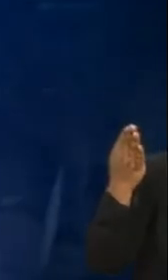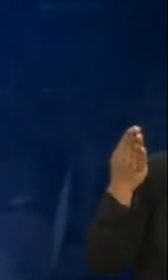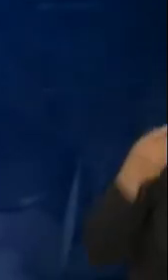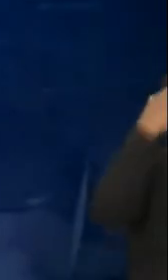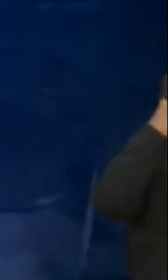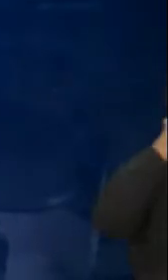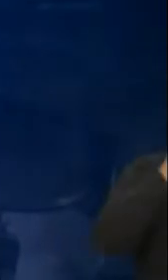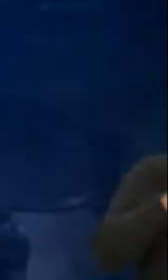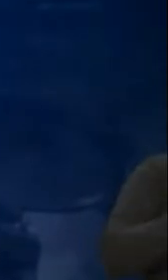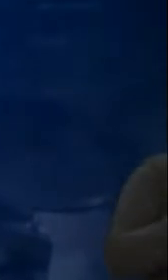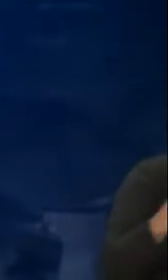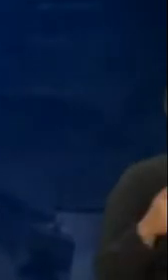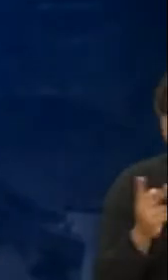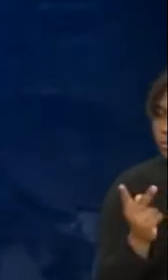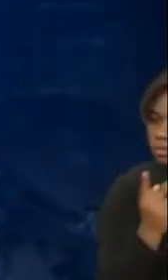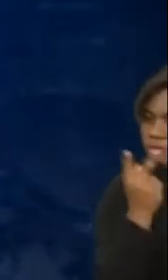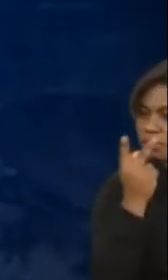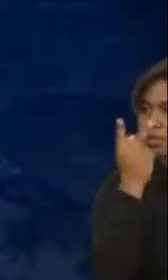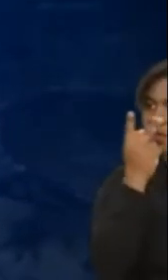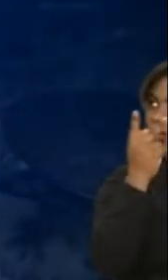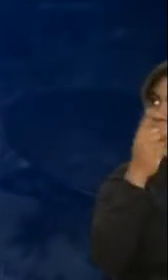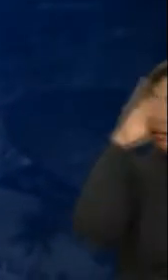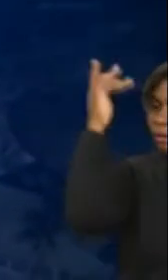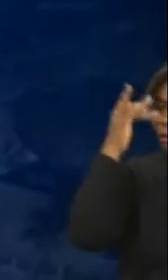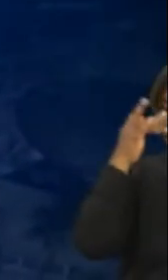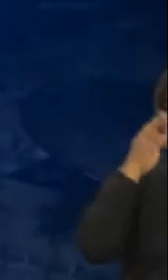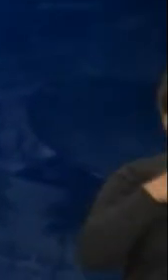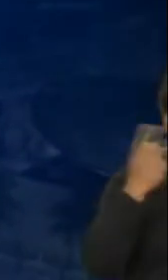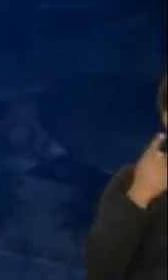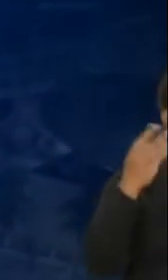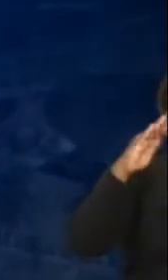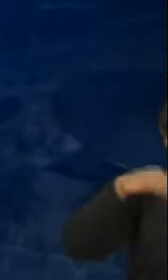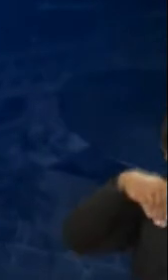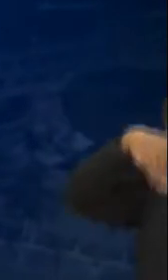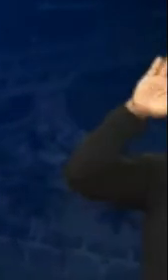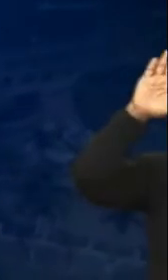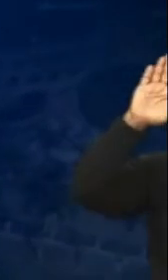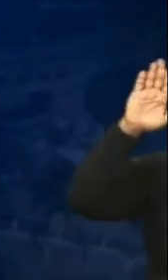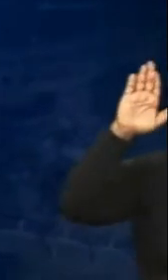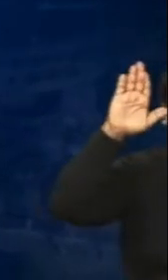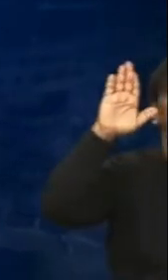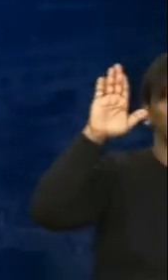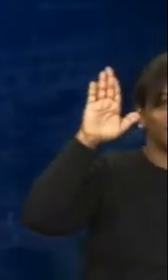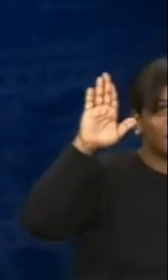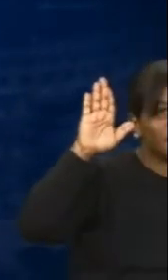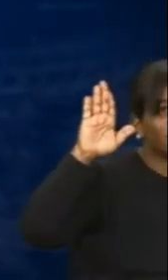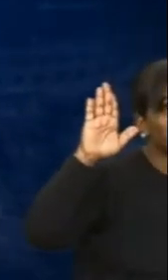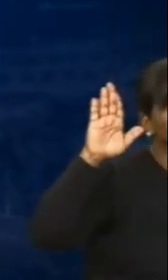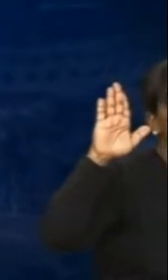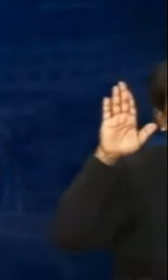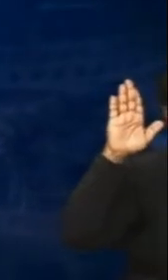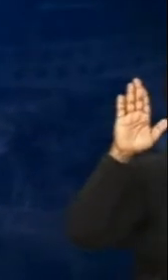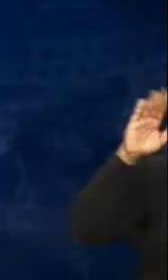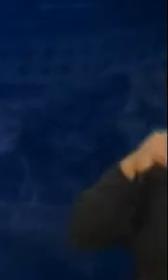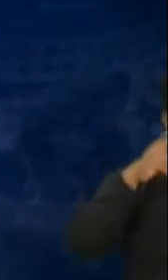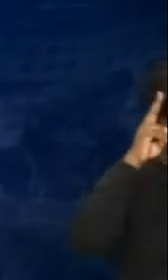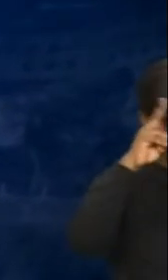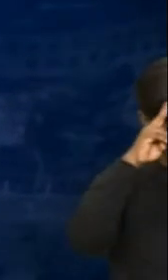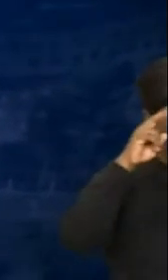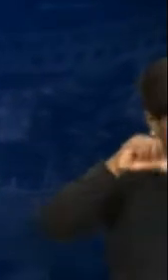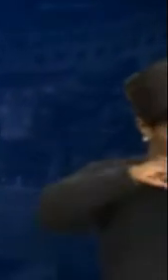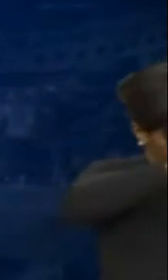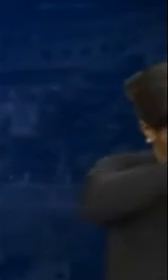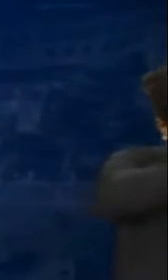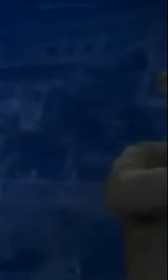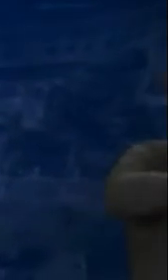fechou. Eu não valia nada. Eu não valia nada. Ele me deu valor. Ele me deu meu valor, mudou minha história,